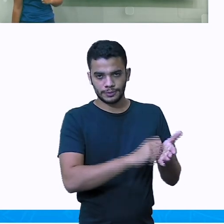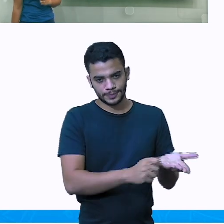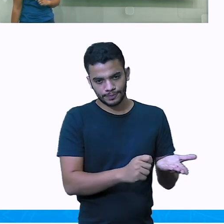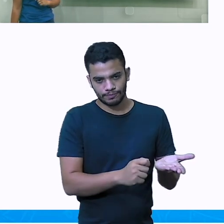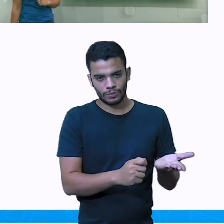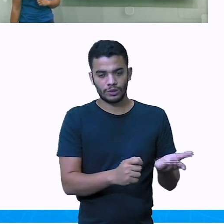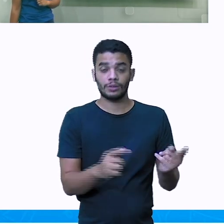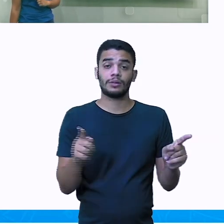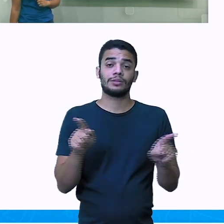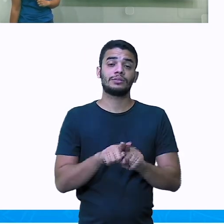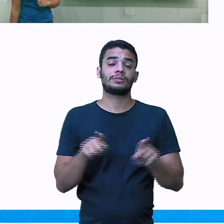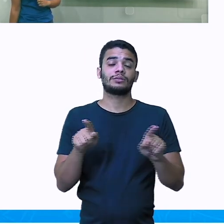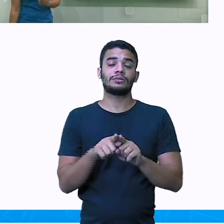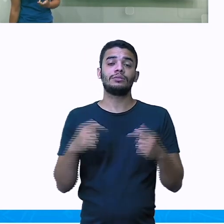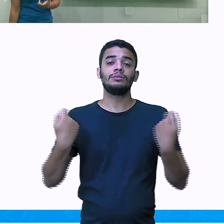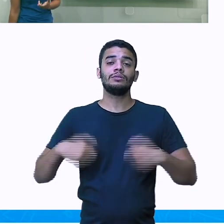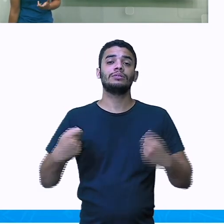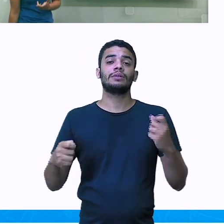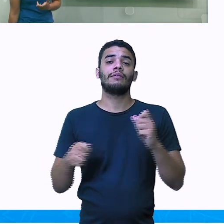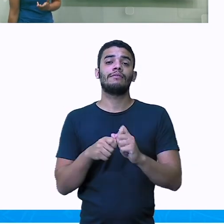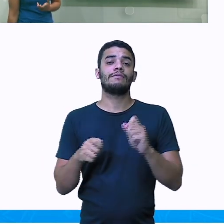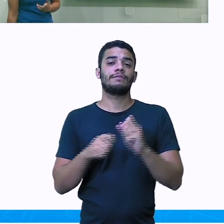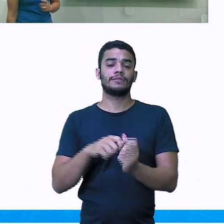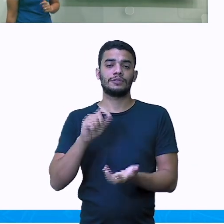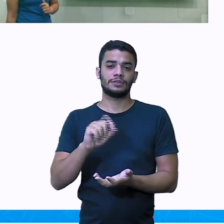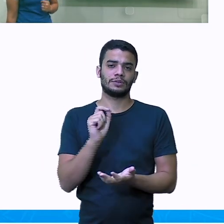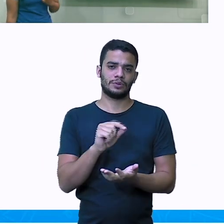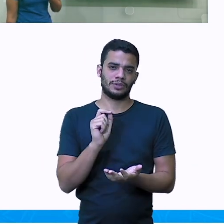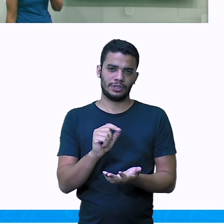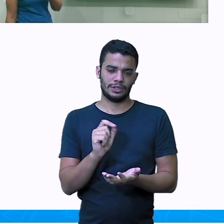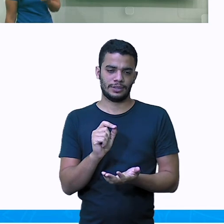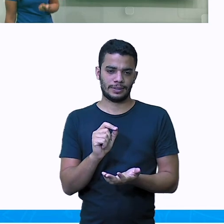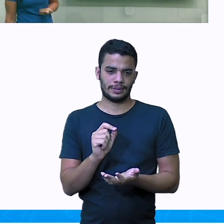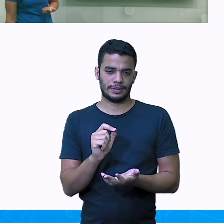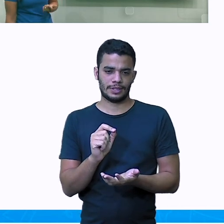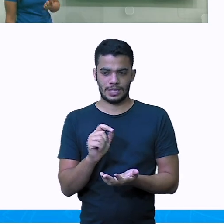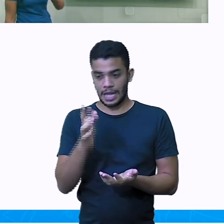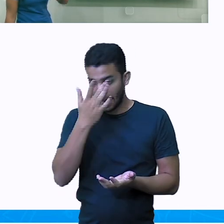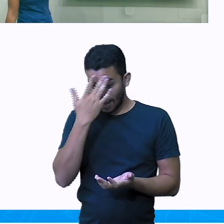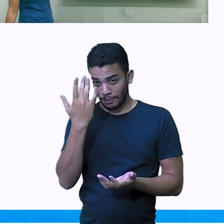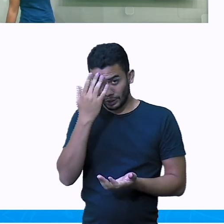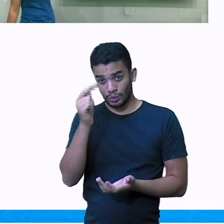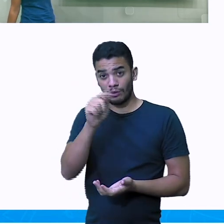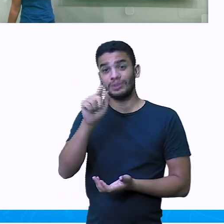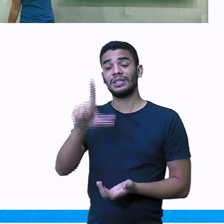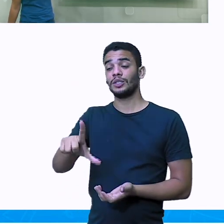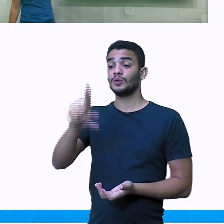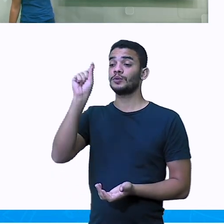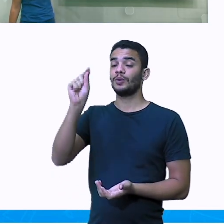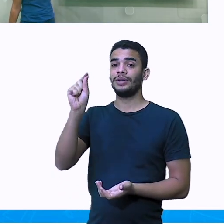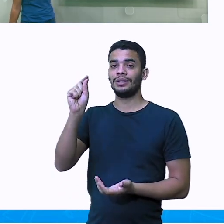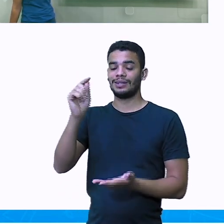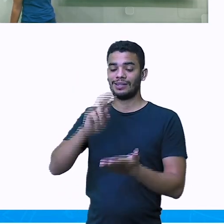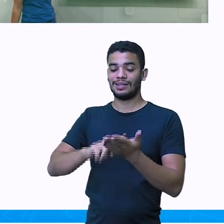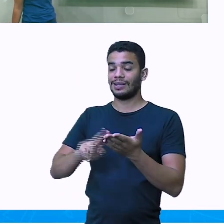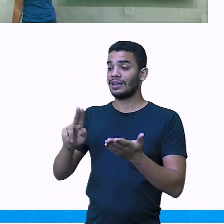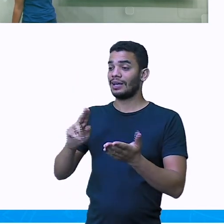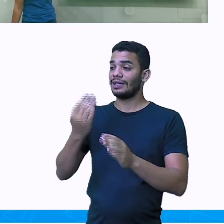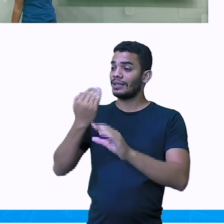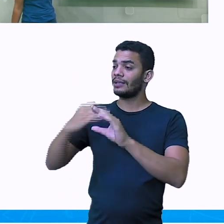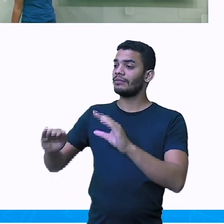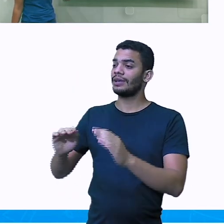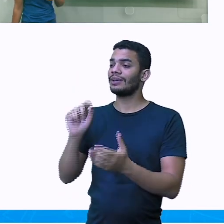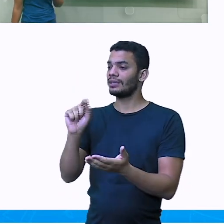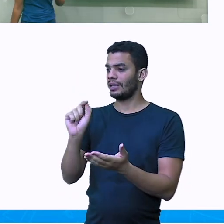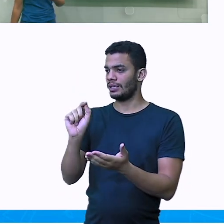está escrevendo essa carta. Eu pedi que você fizesse com um destinatário. Quem vai receber essa